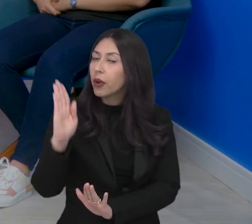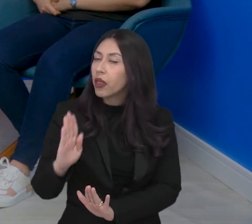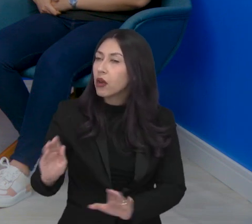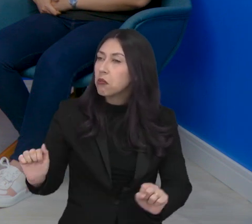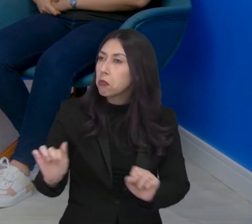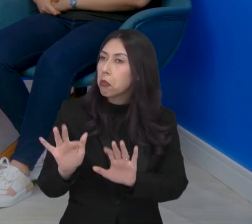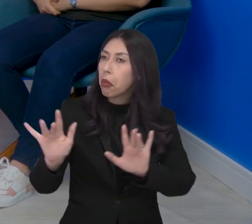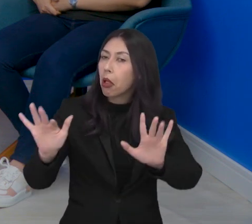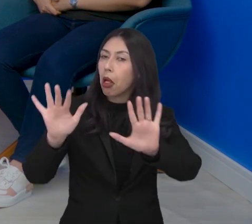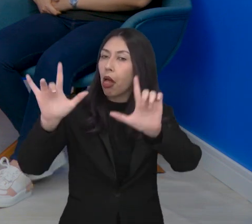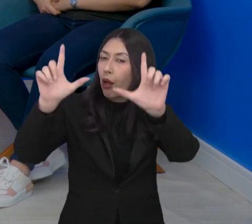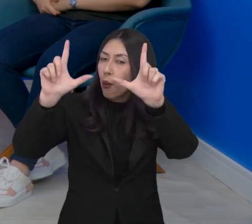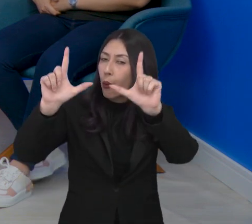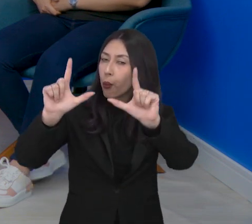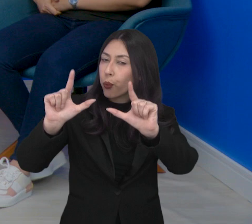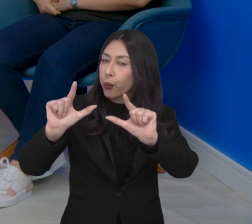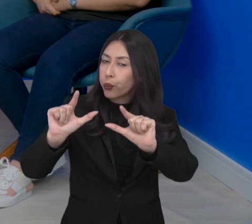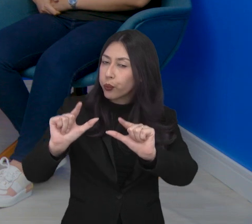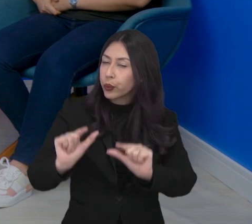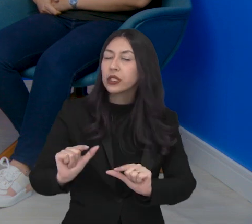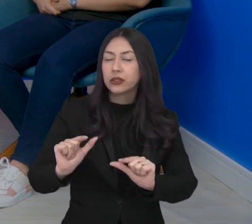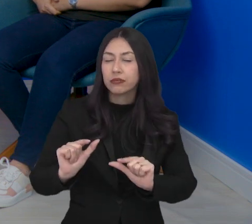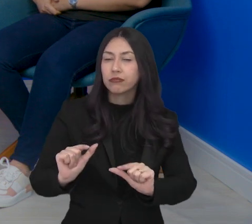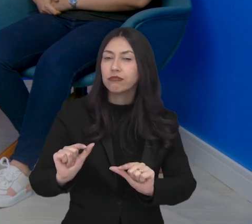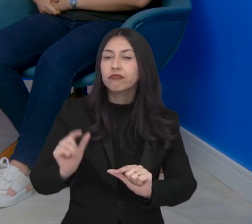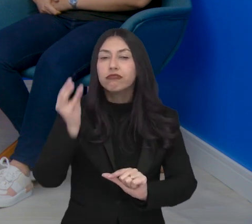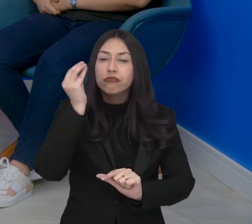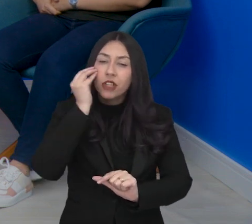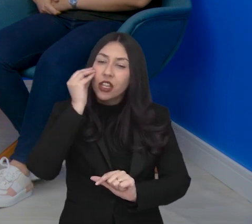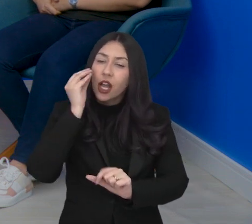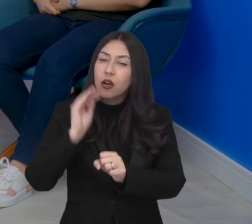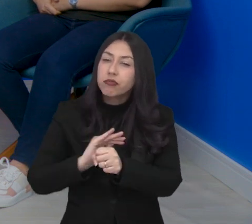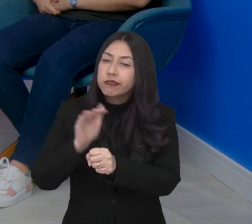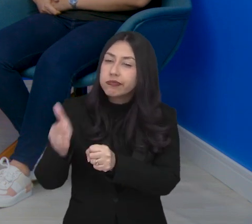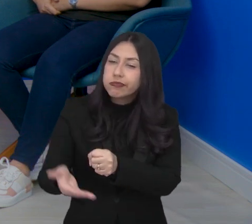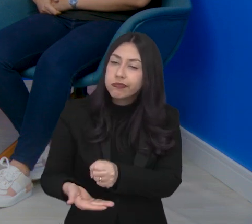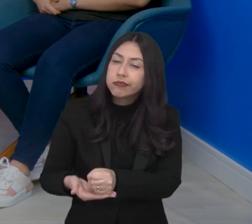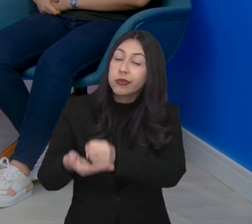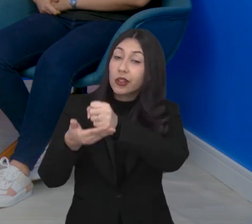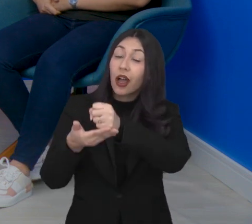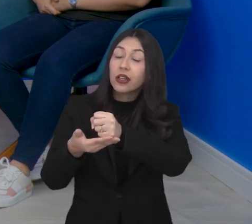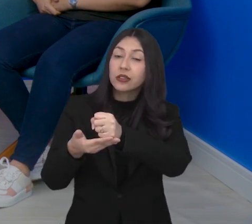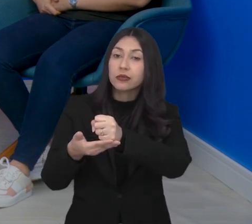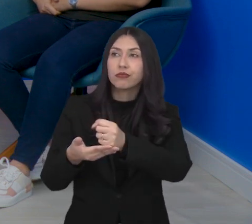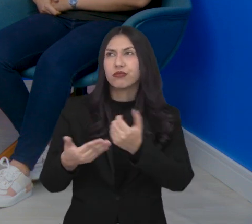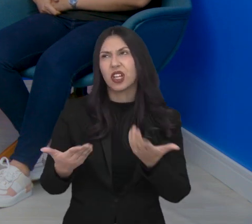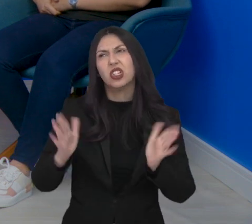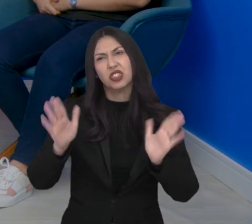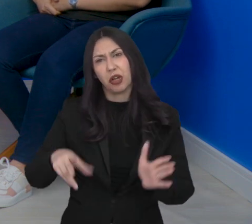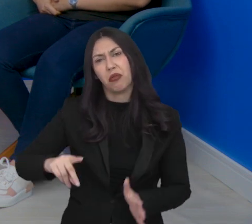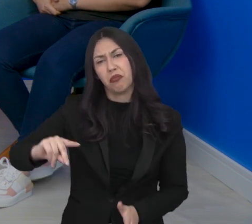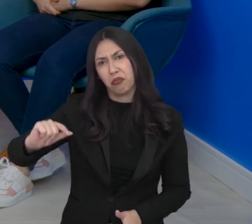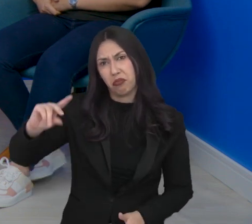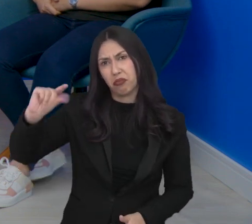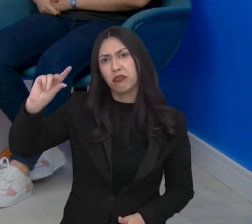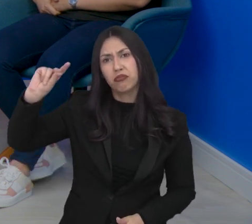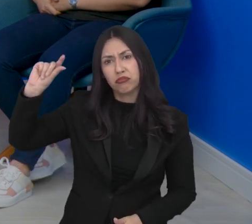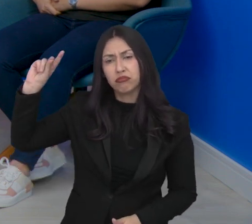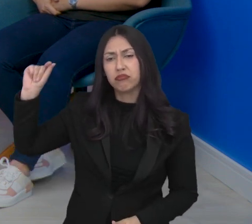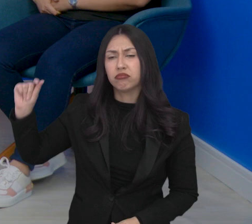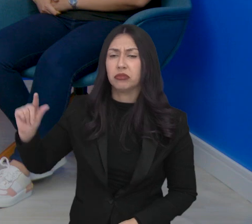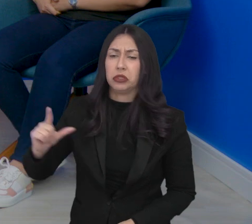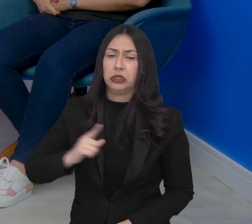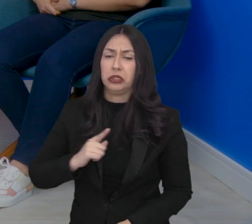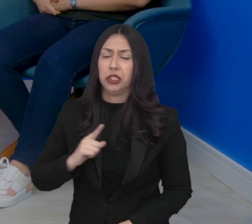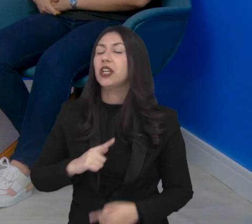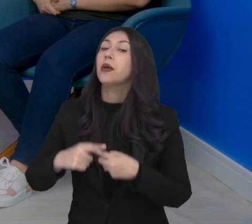como uma busca por soluções sustentáveis. Não estamos falando de algo de agora, né? Já tem há muito tempo, mas